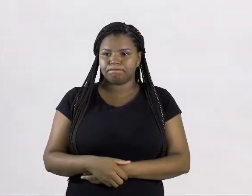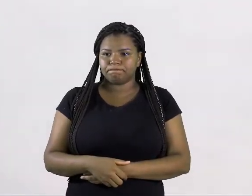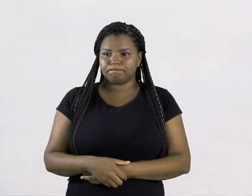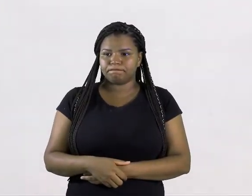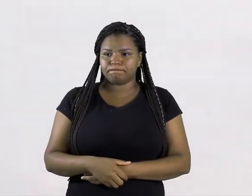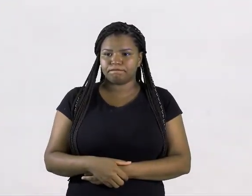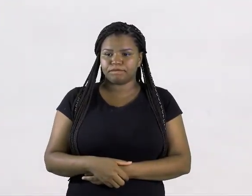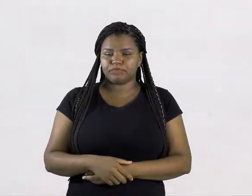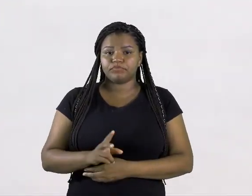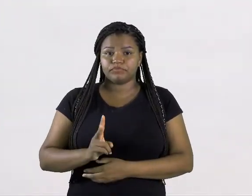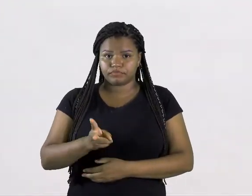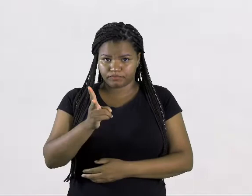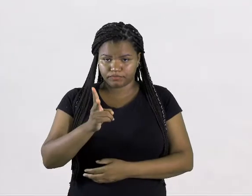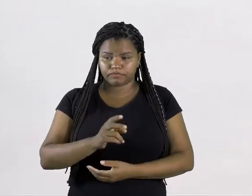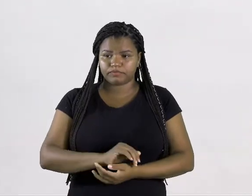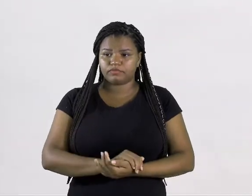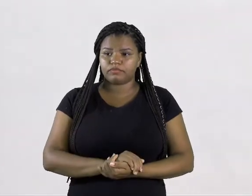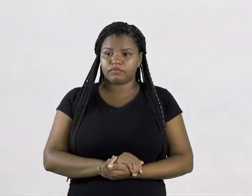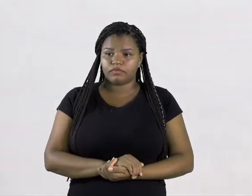sempre será